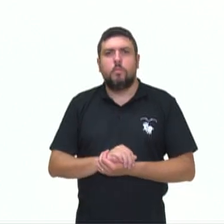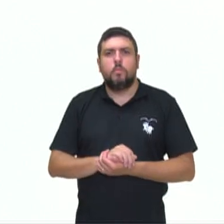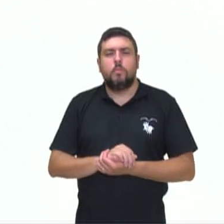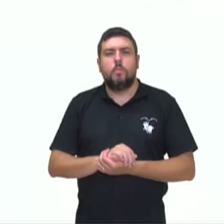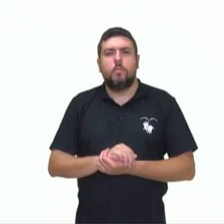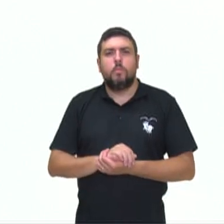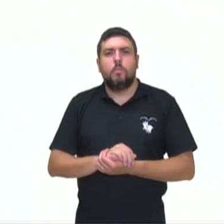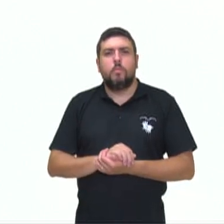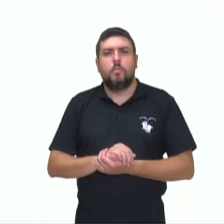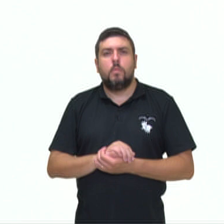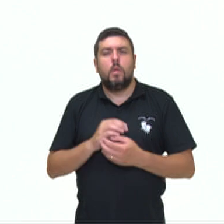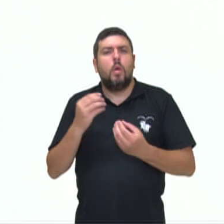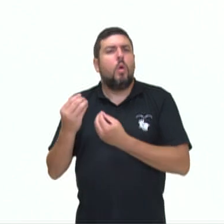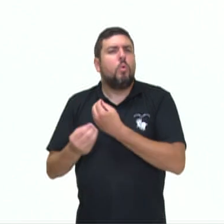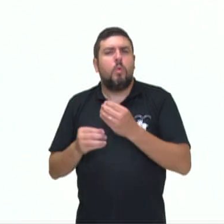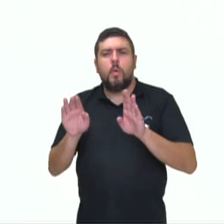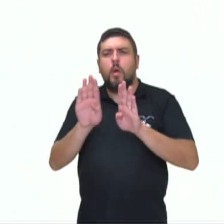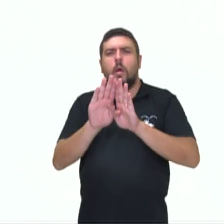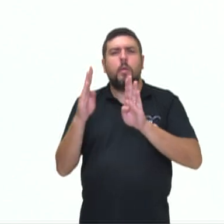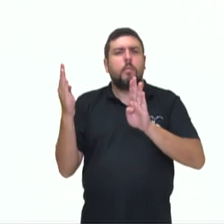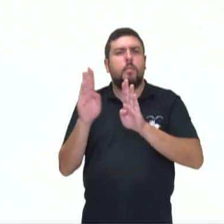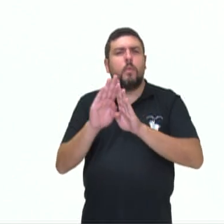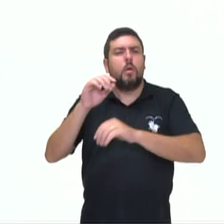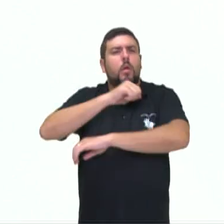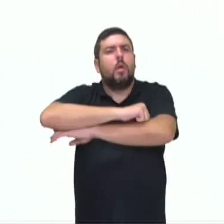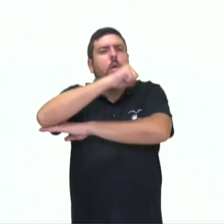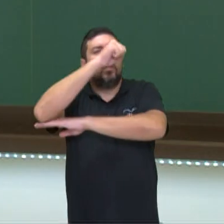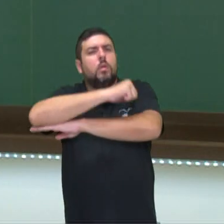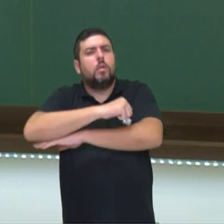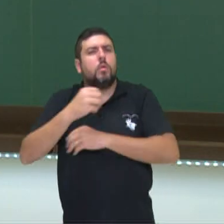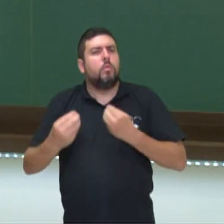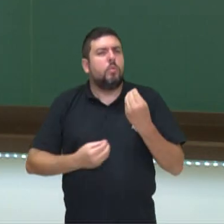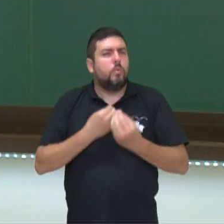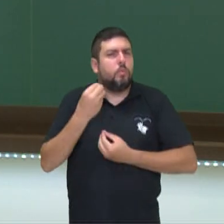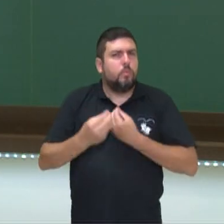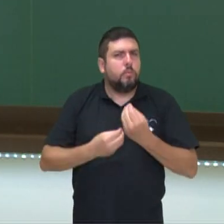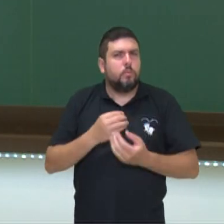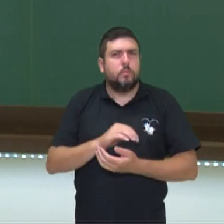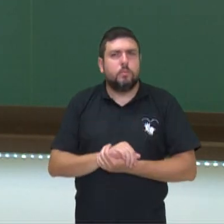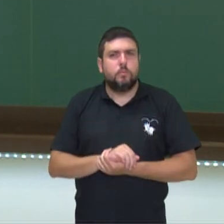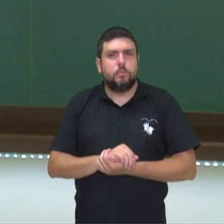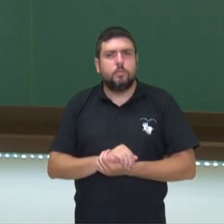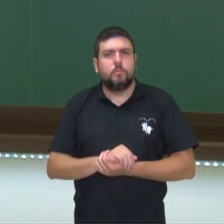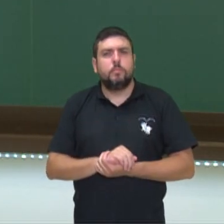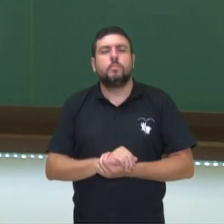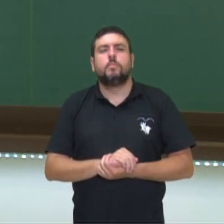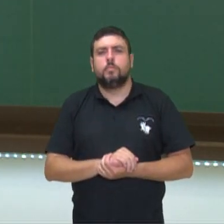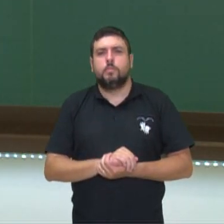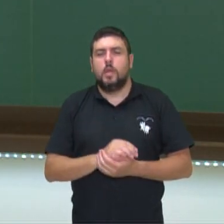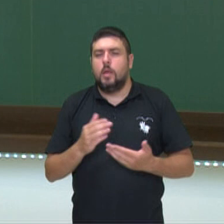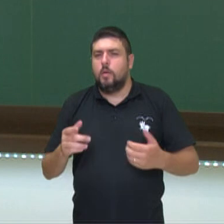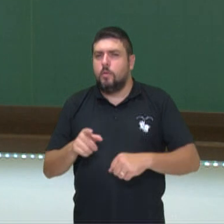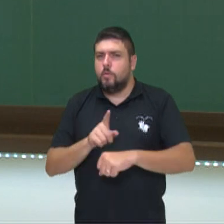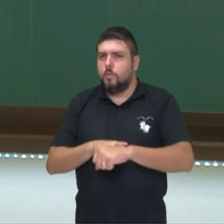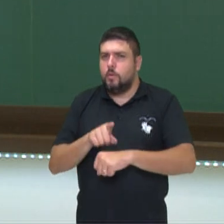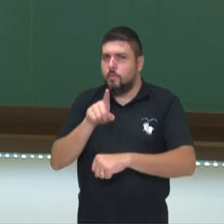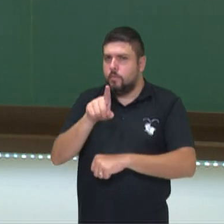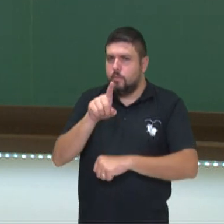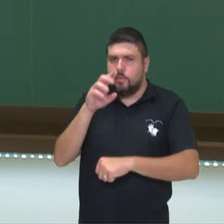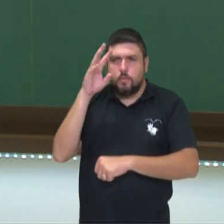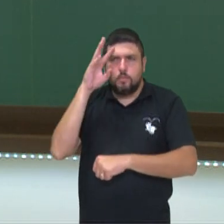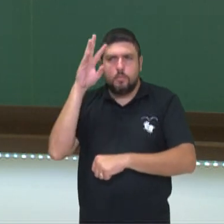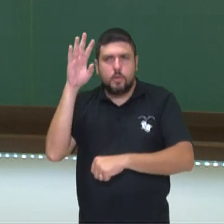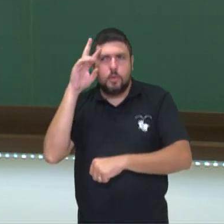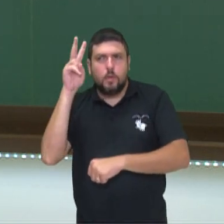devem ficar a porta e as janelas desse cômodo? Muito bem, eu vou dar um tempo para você. Você